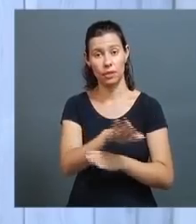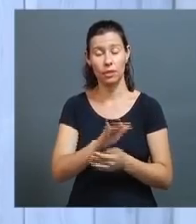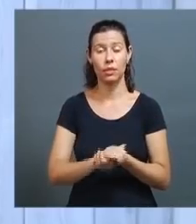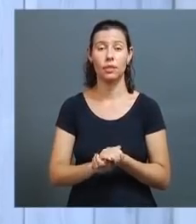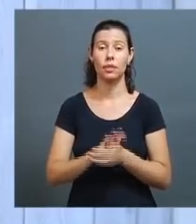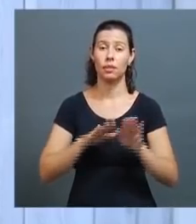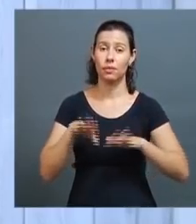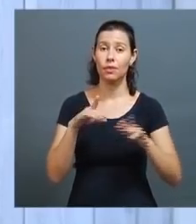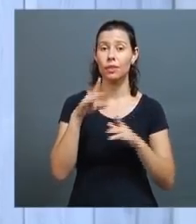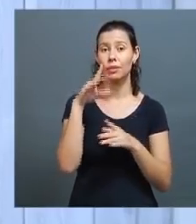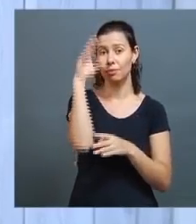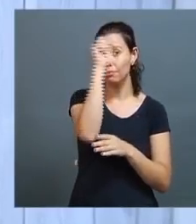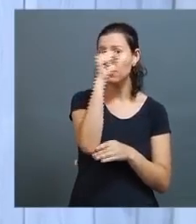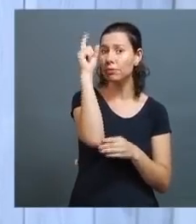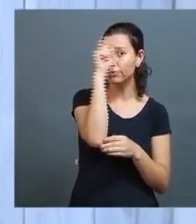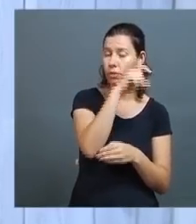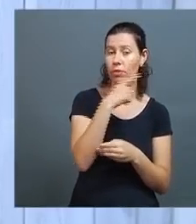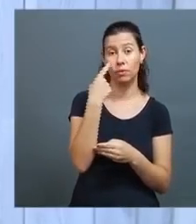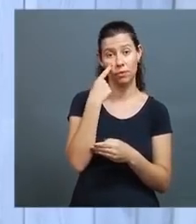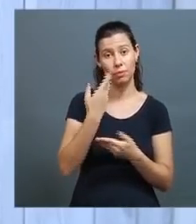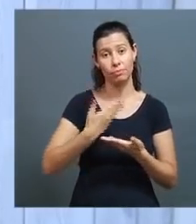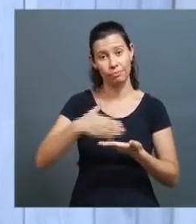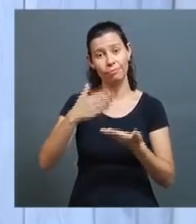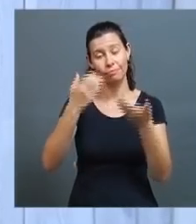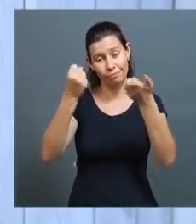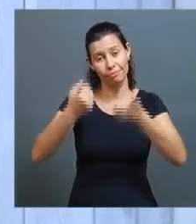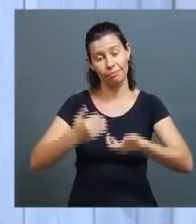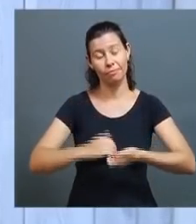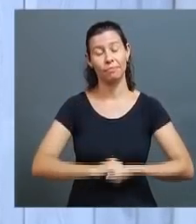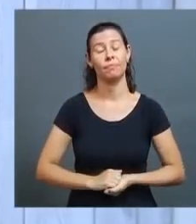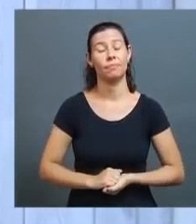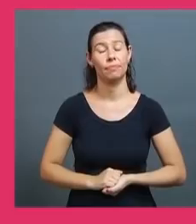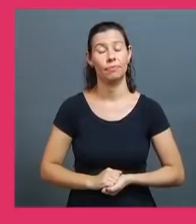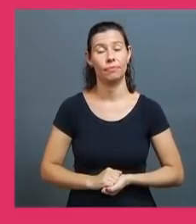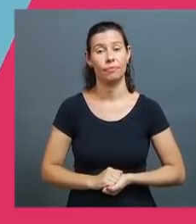com dificuldades de aprender. O Jornal da UFU começa agora.